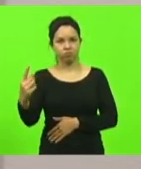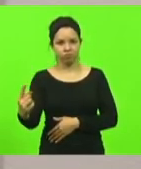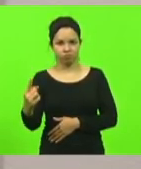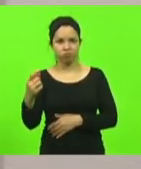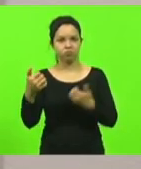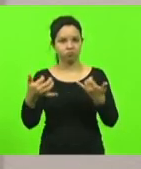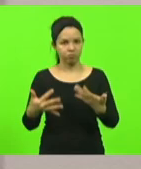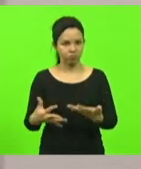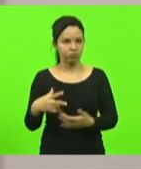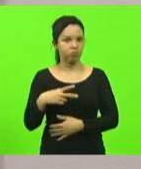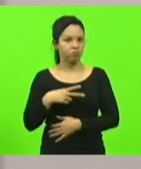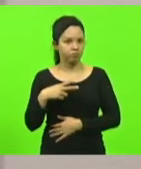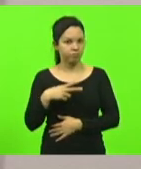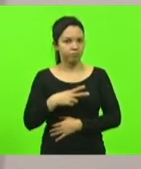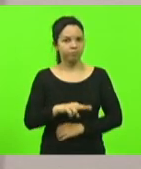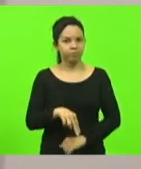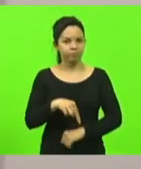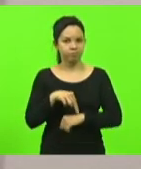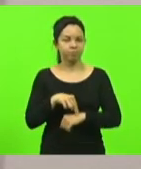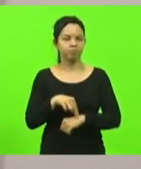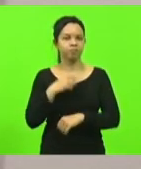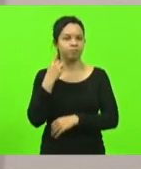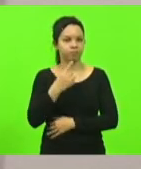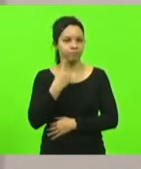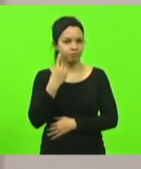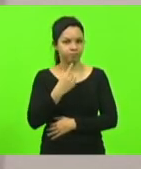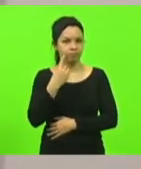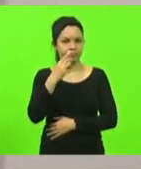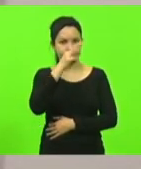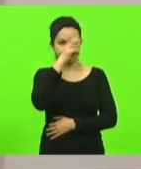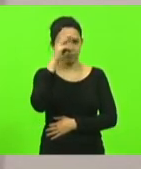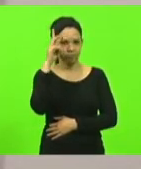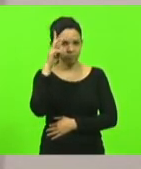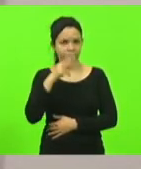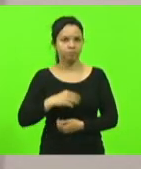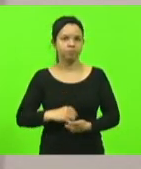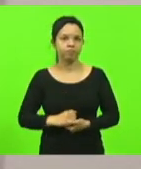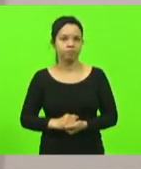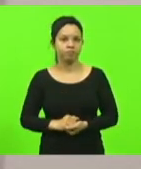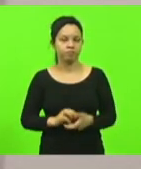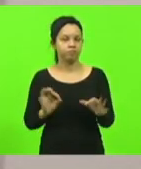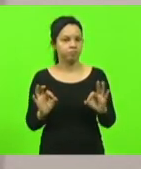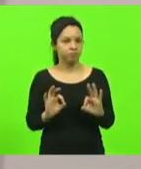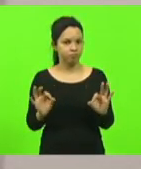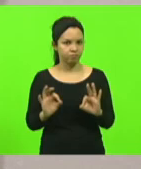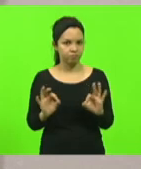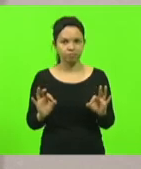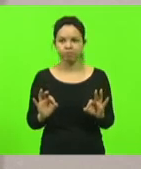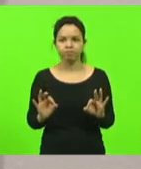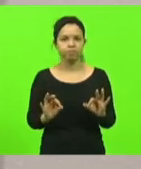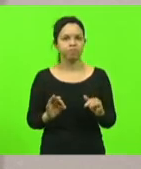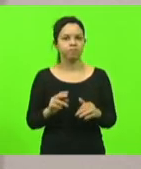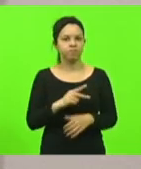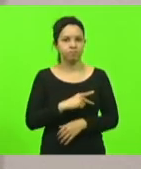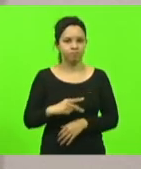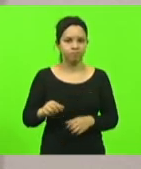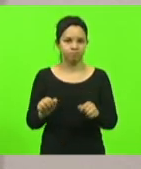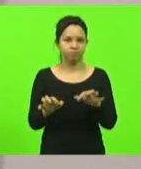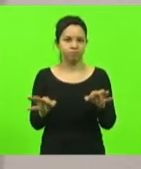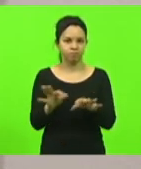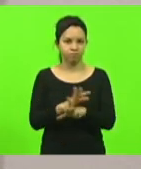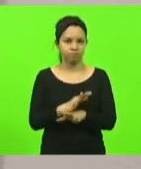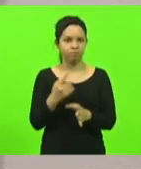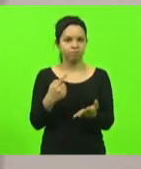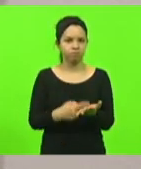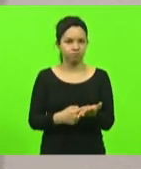pessoais. Fez uso da palavra o senhor deputado Volney Weber. Nada mais havendo, o senhor presidente, antes de encerrar a sessão, convocou